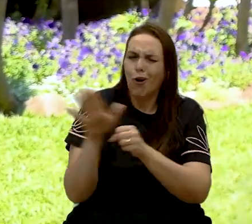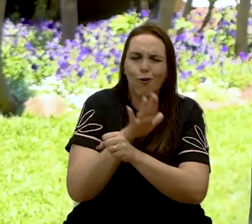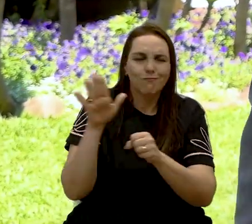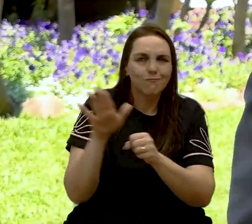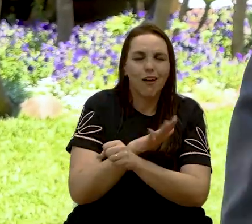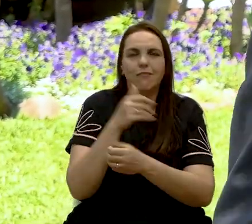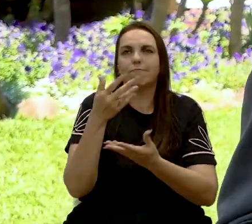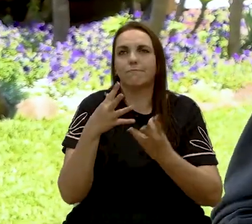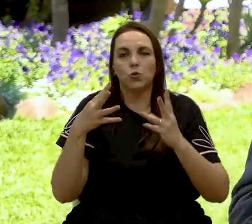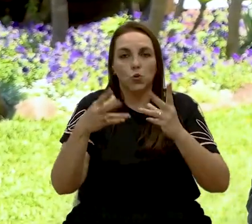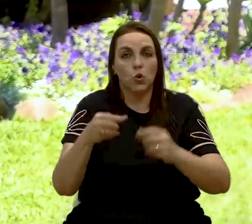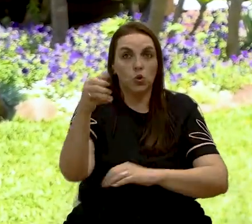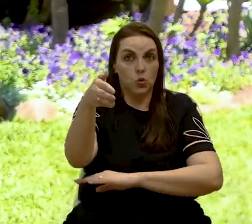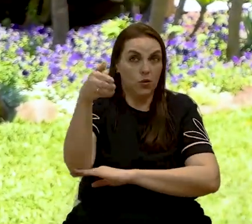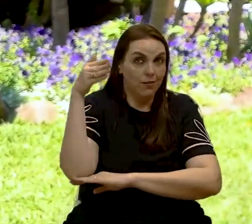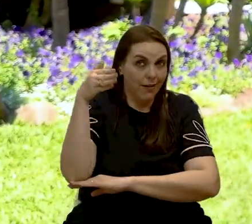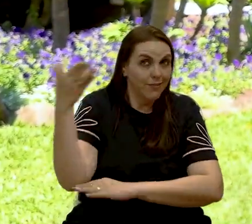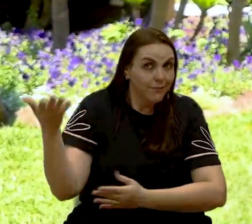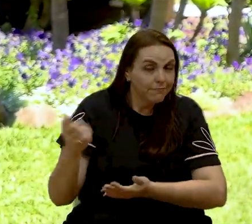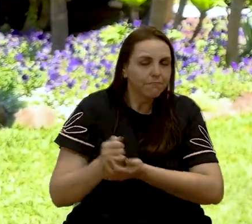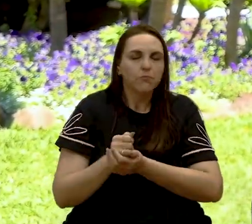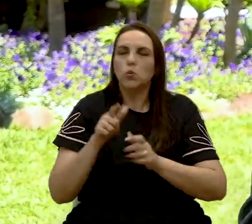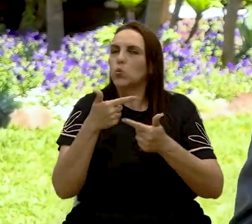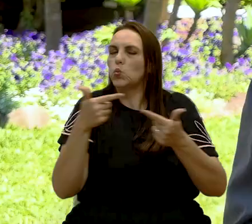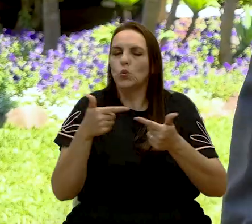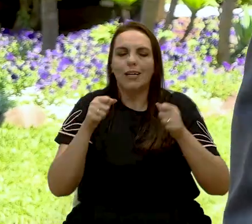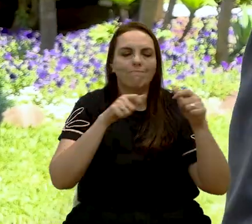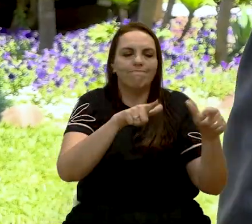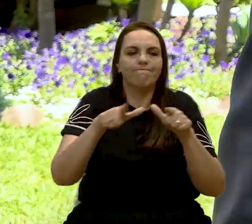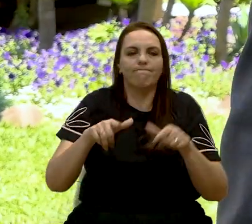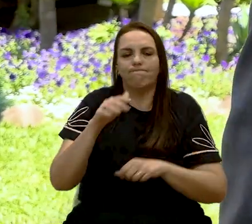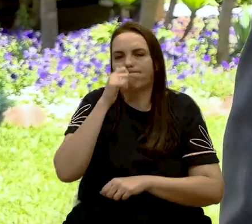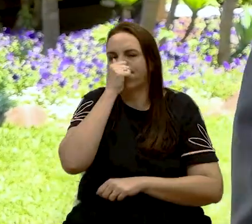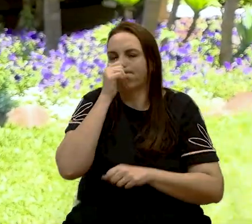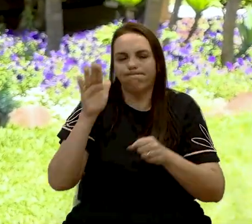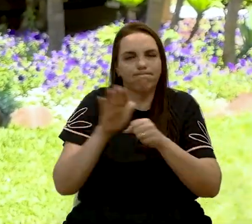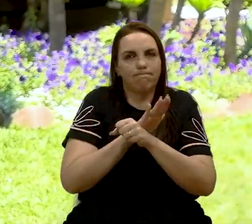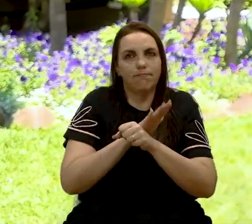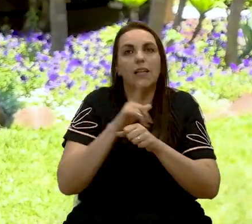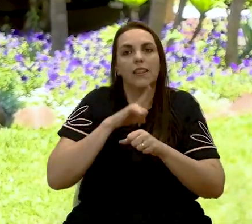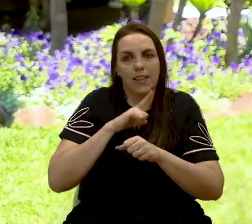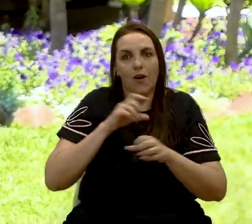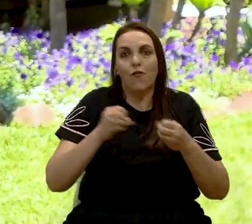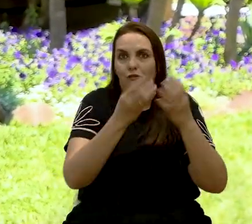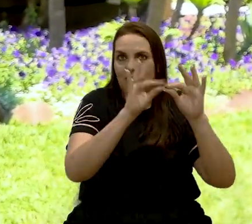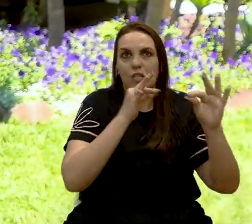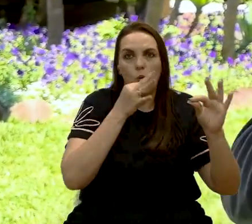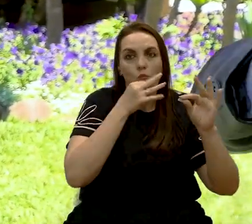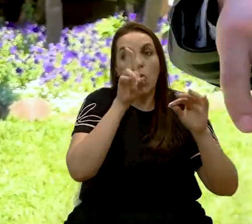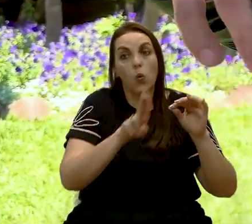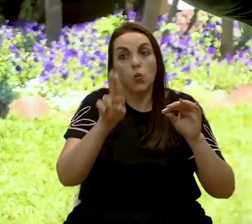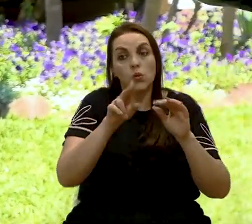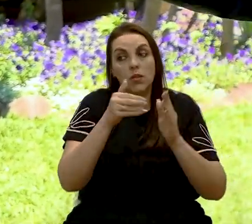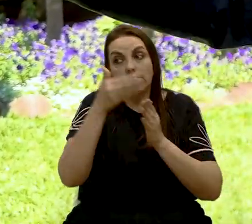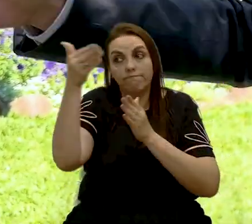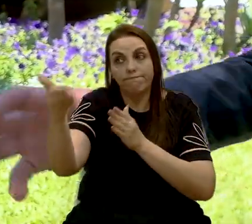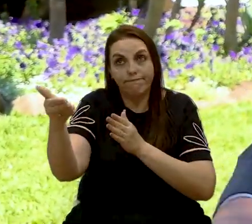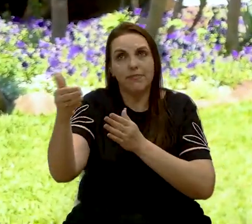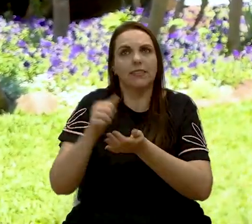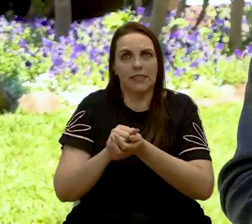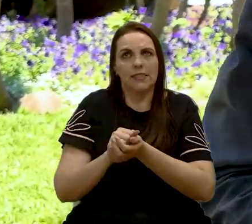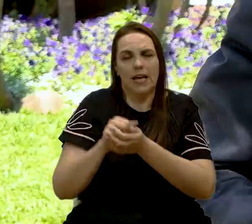é extremamente lotado a rede hoteleira, sem espaços, e muitas vezes quem vem na Festa da Uva tem que